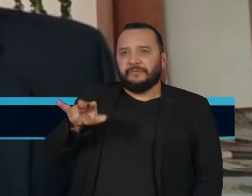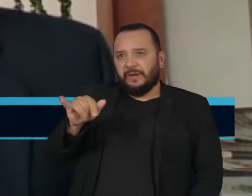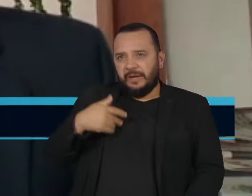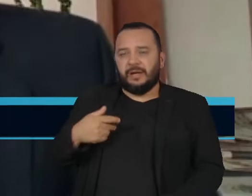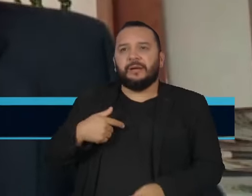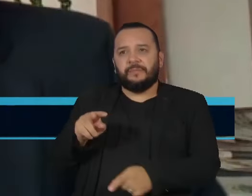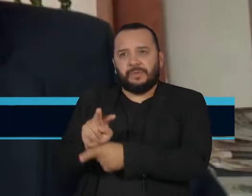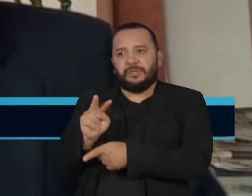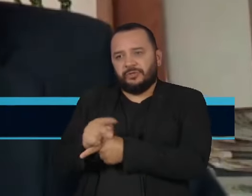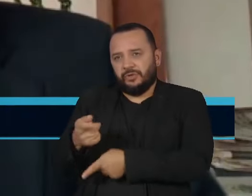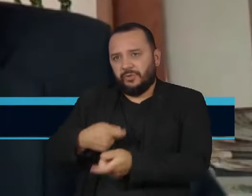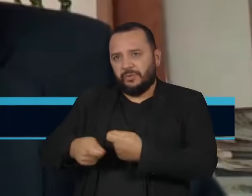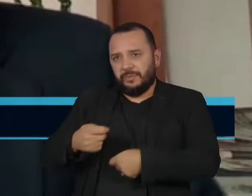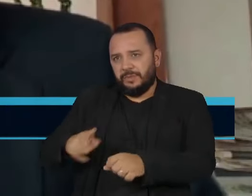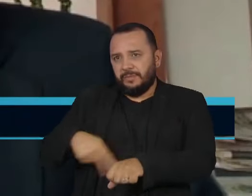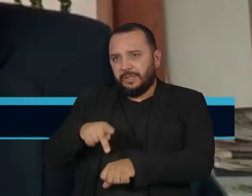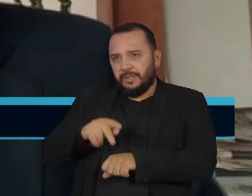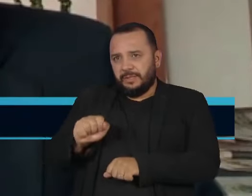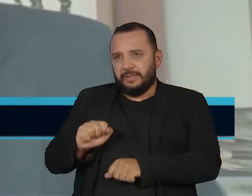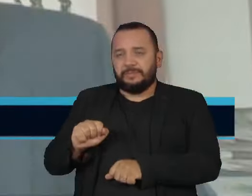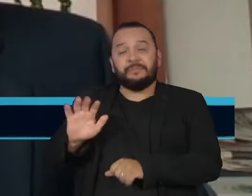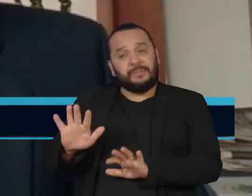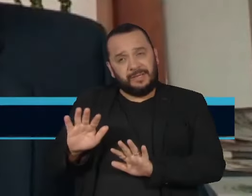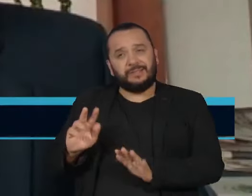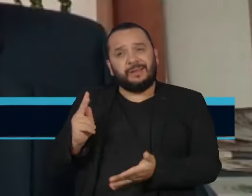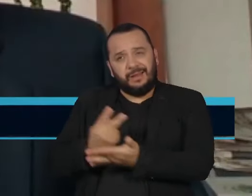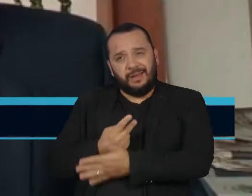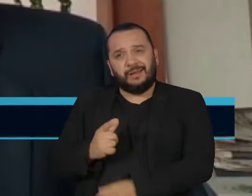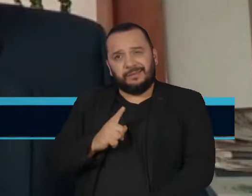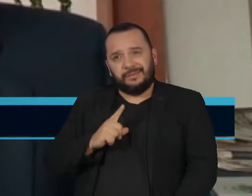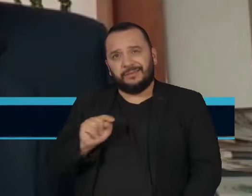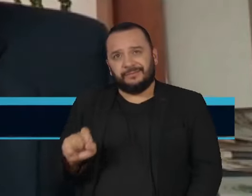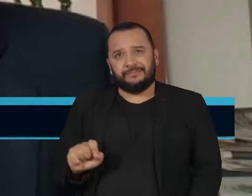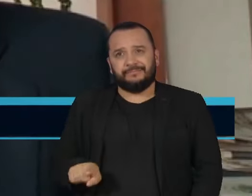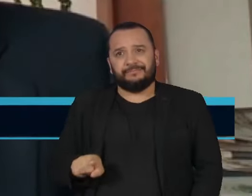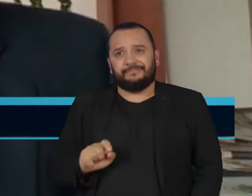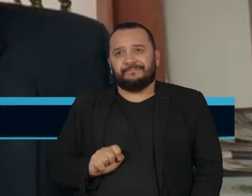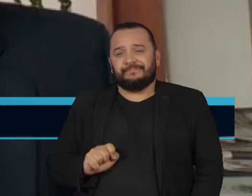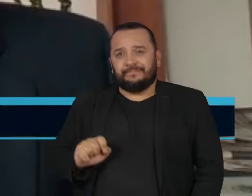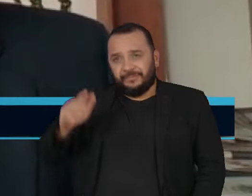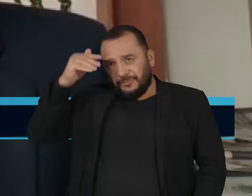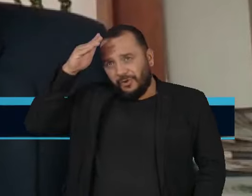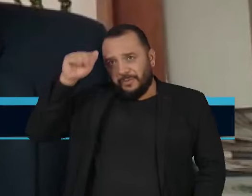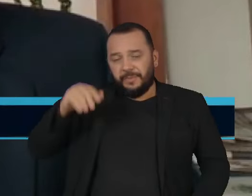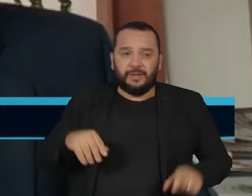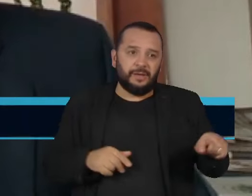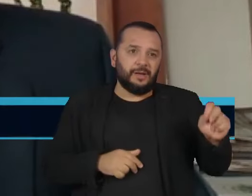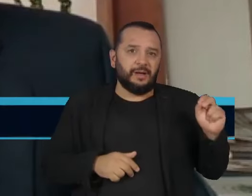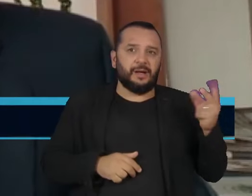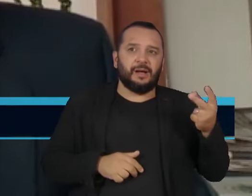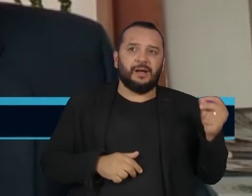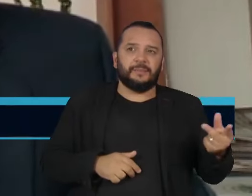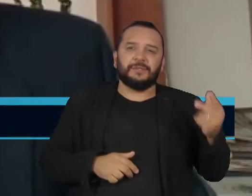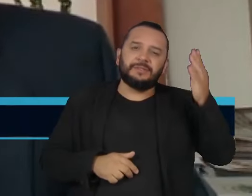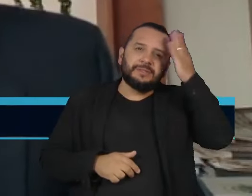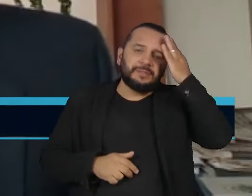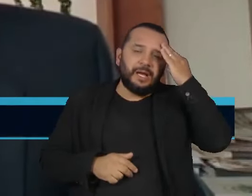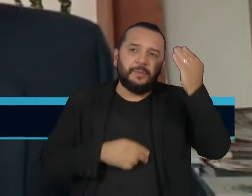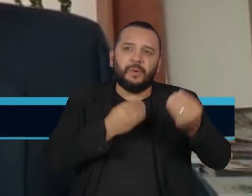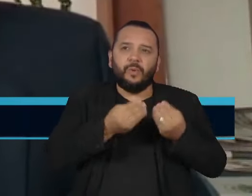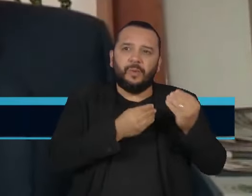de proteção, e mais erráticas. Eu tenho a impressão que a Kamala seria mais previsível